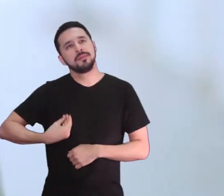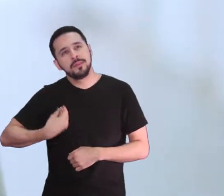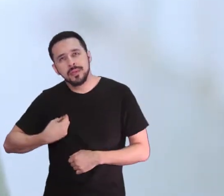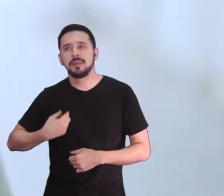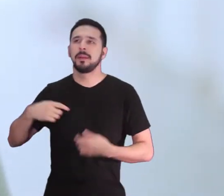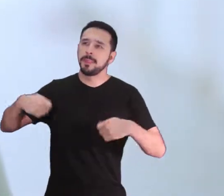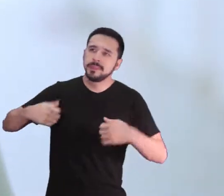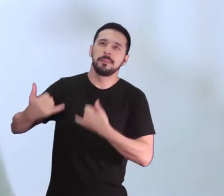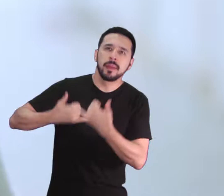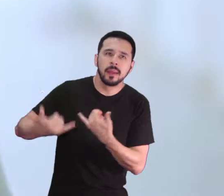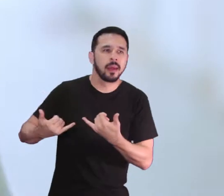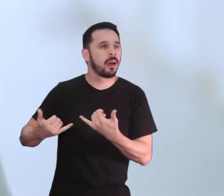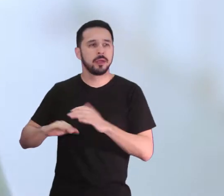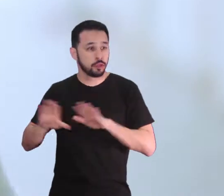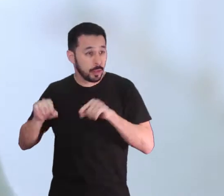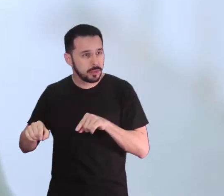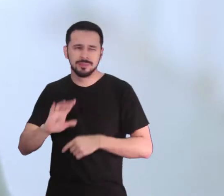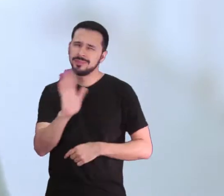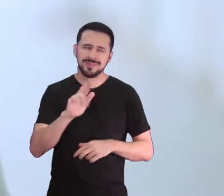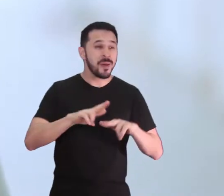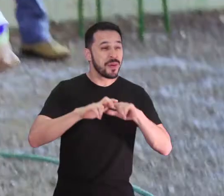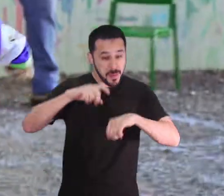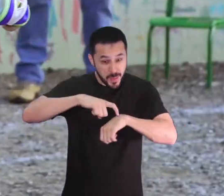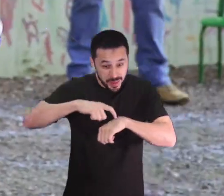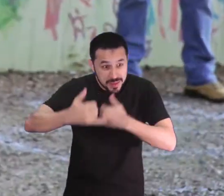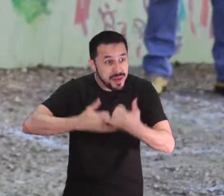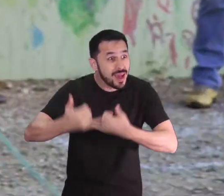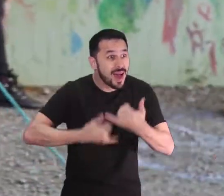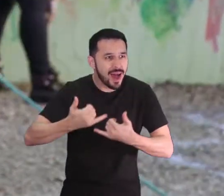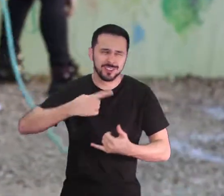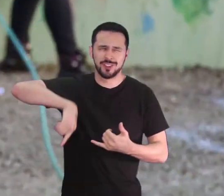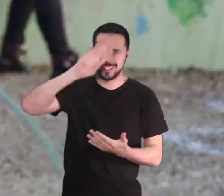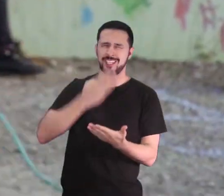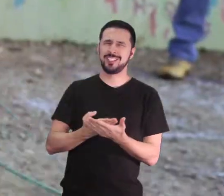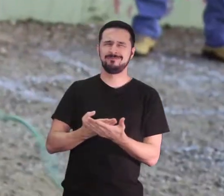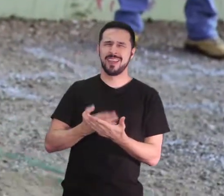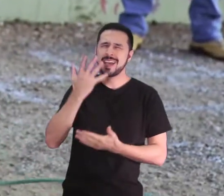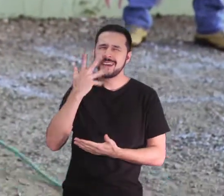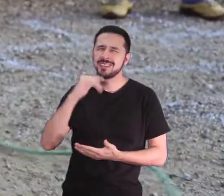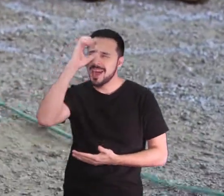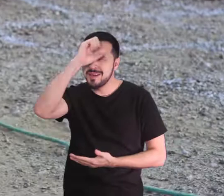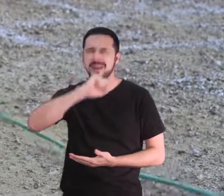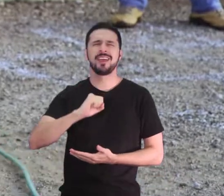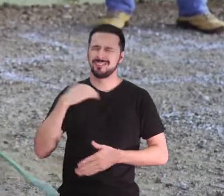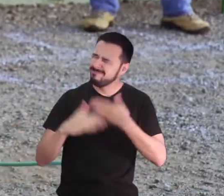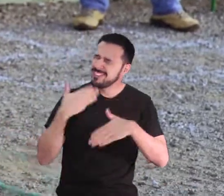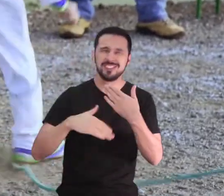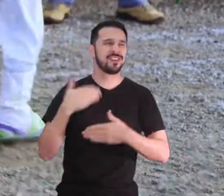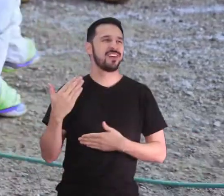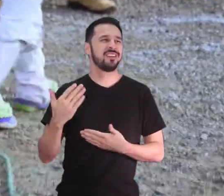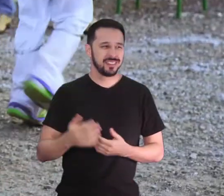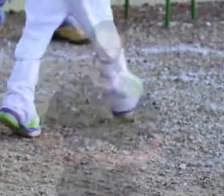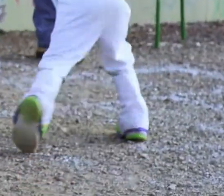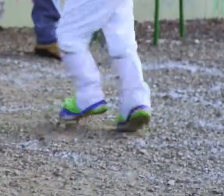onde o brincar está presente na vida das crianças, mas é porque a gente acredita que brincando as crianças